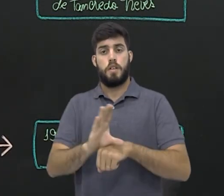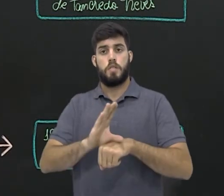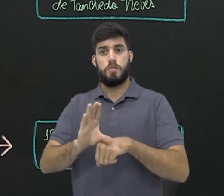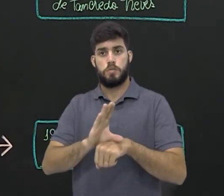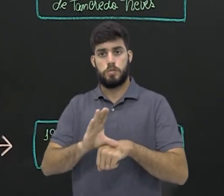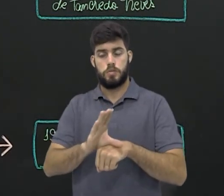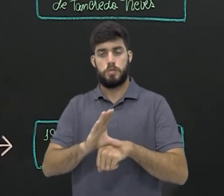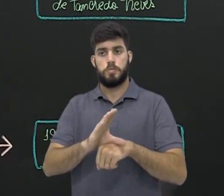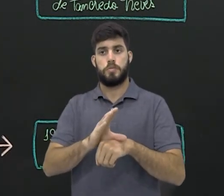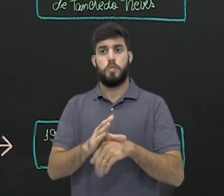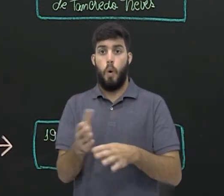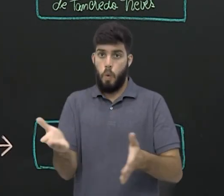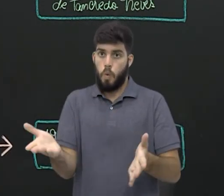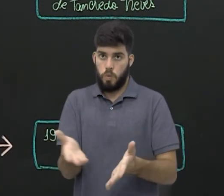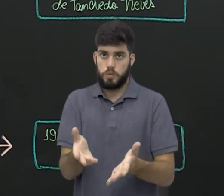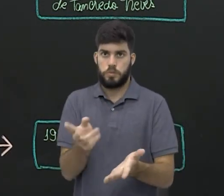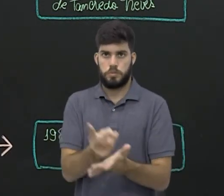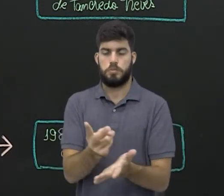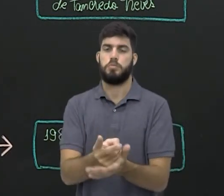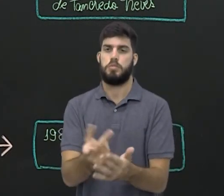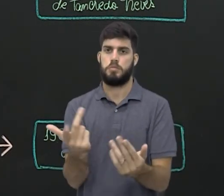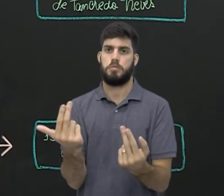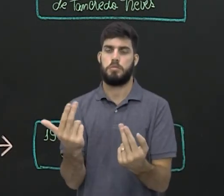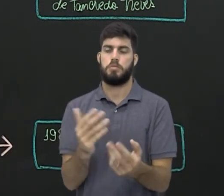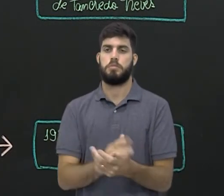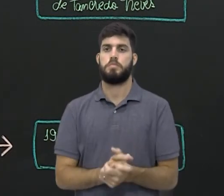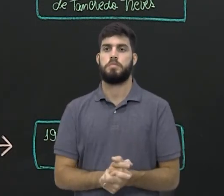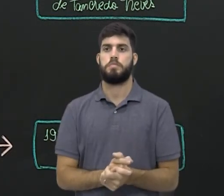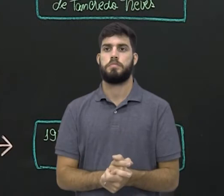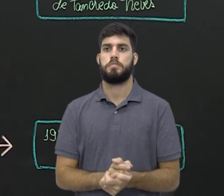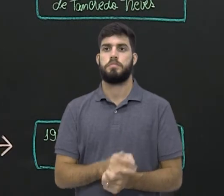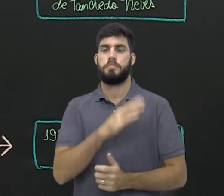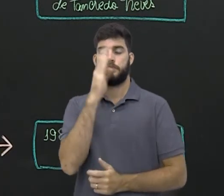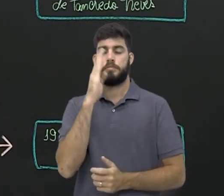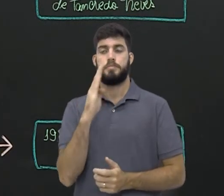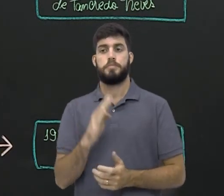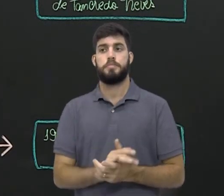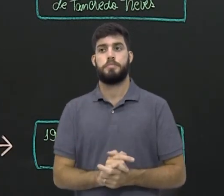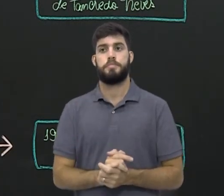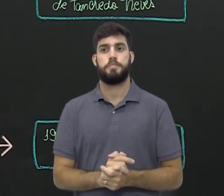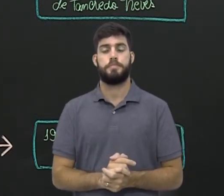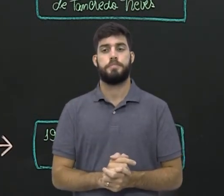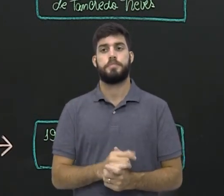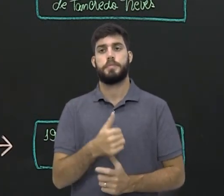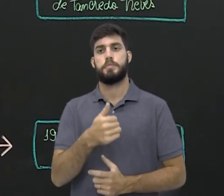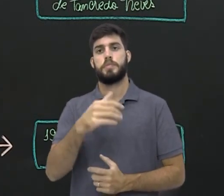e atual Constituição brasileira, a Constituição de